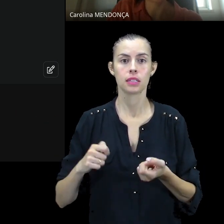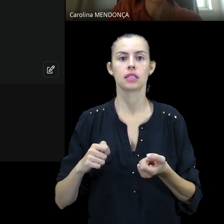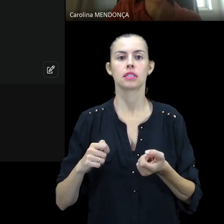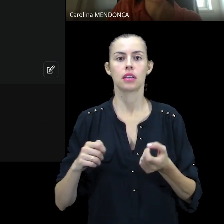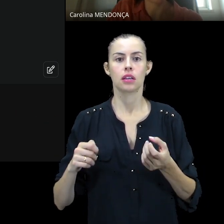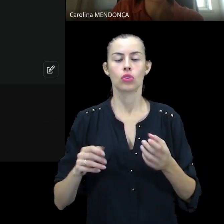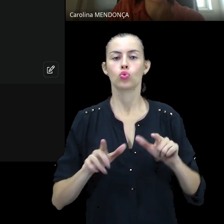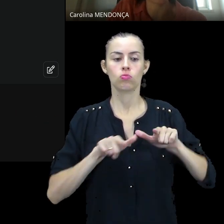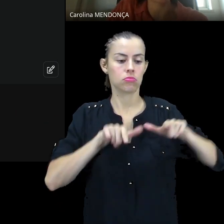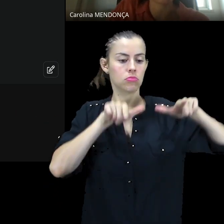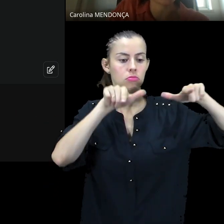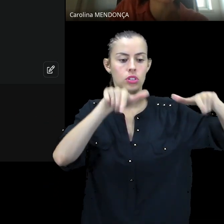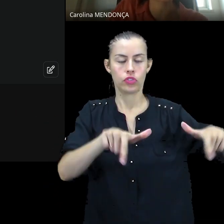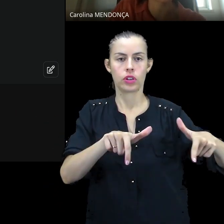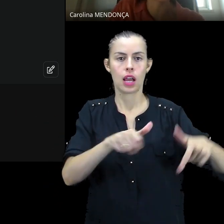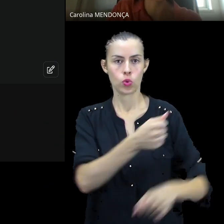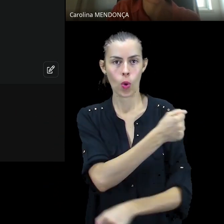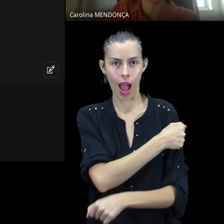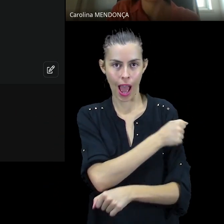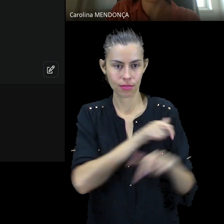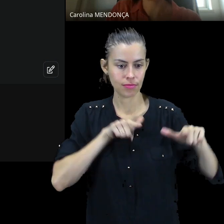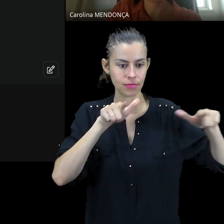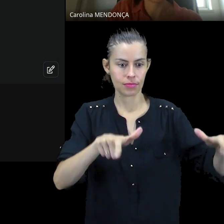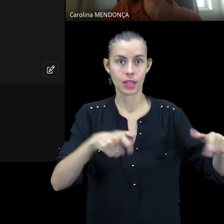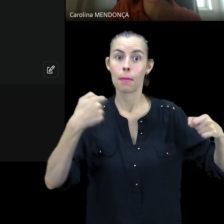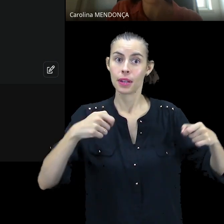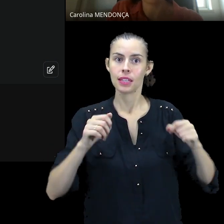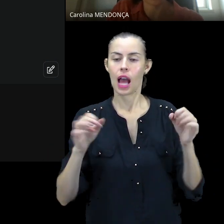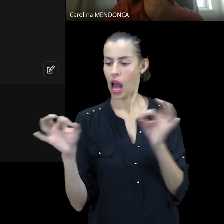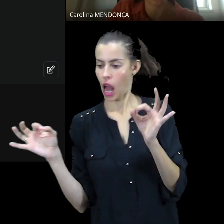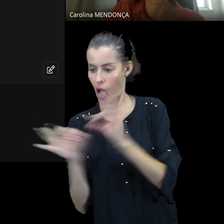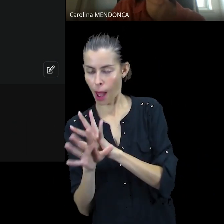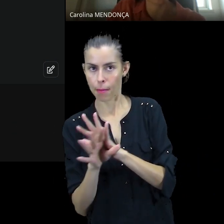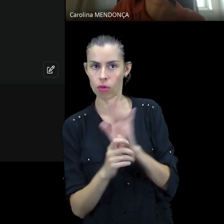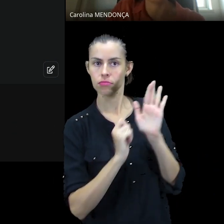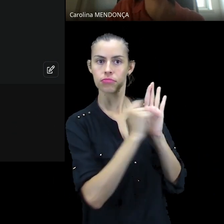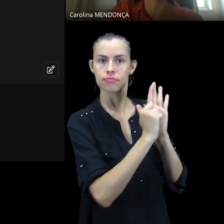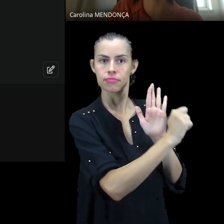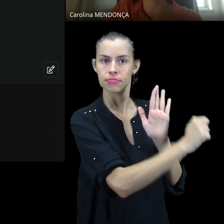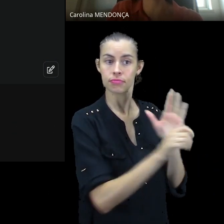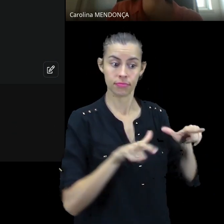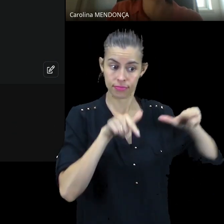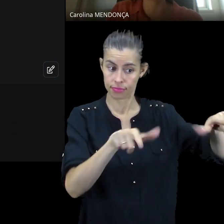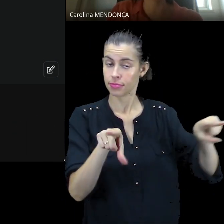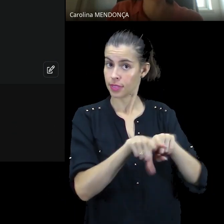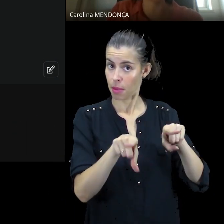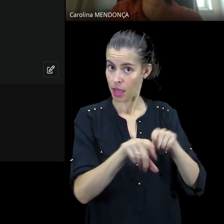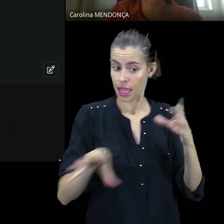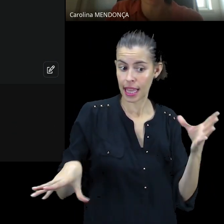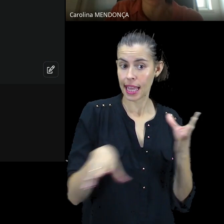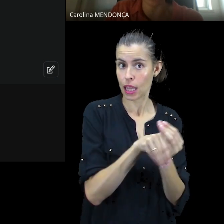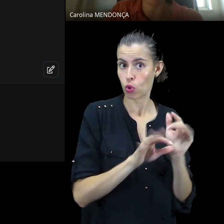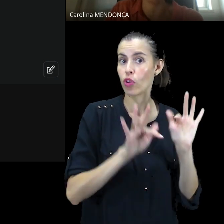ser adequadamente registradas na documentação dos estudantes. Esse é, inclusive, um desafio que a gente tem nesse momento. A gente está passando por uma mudança